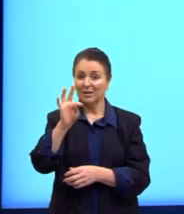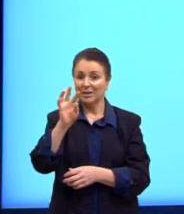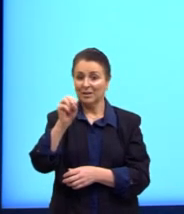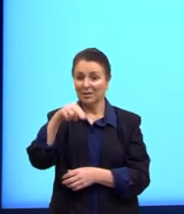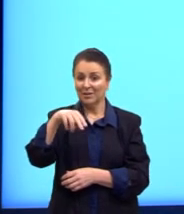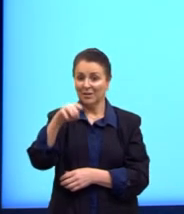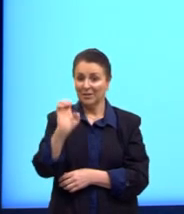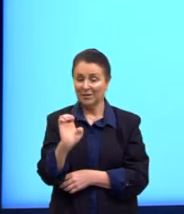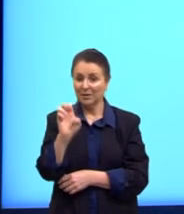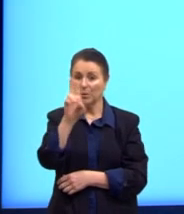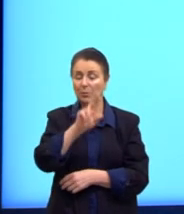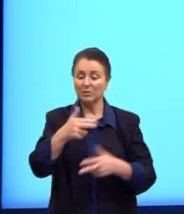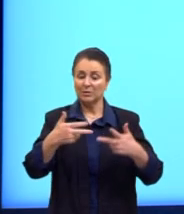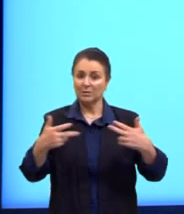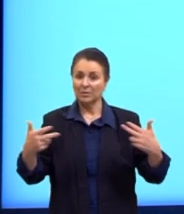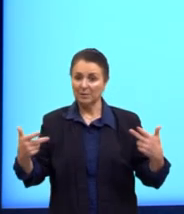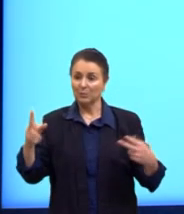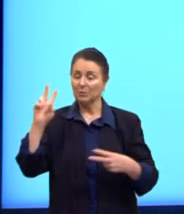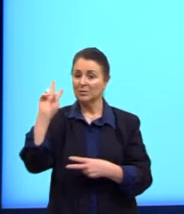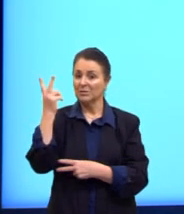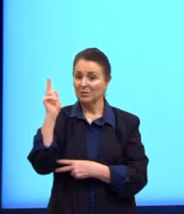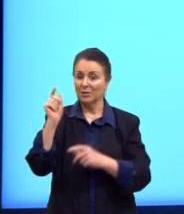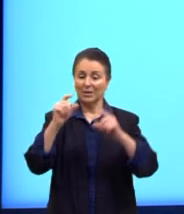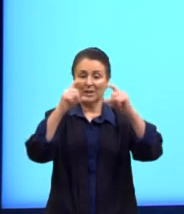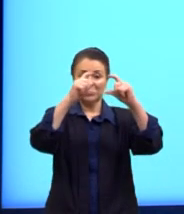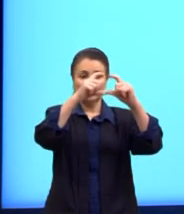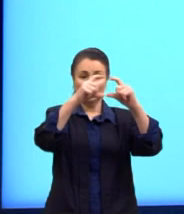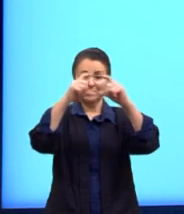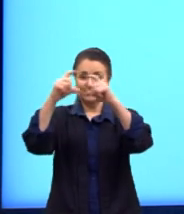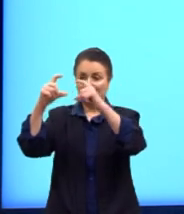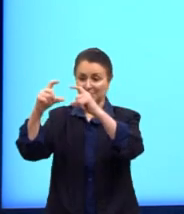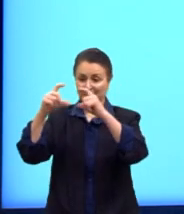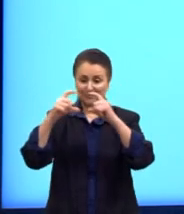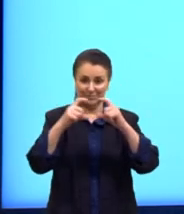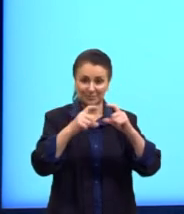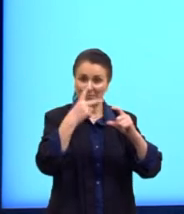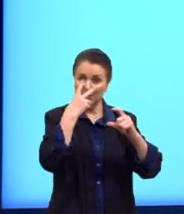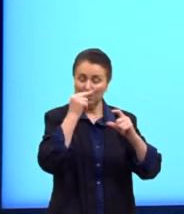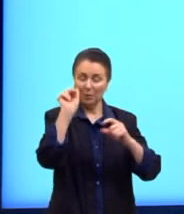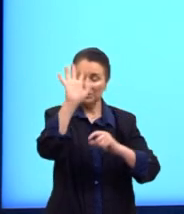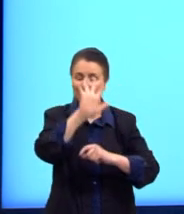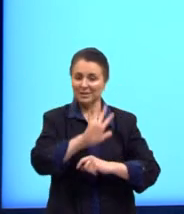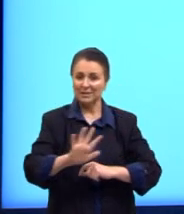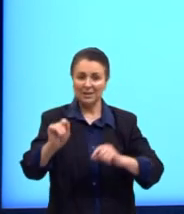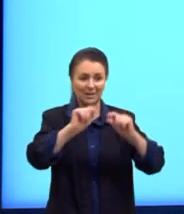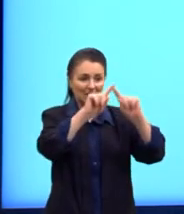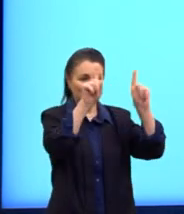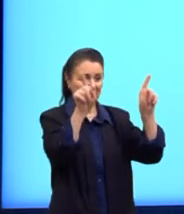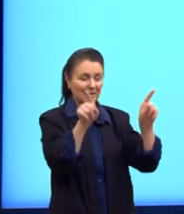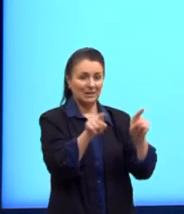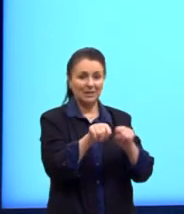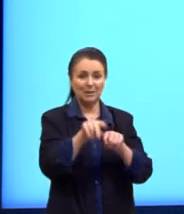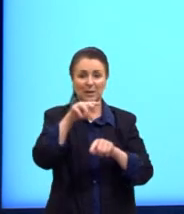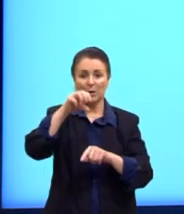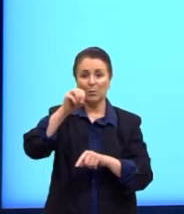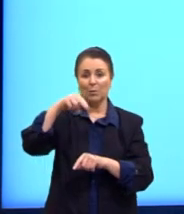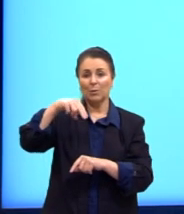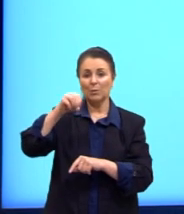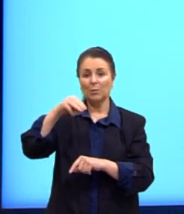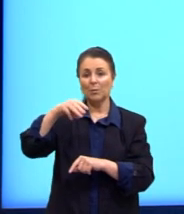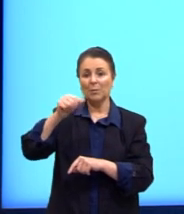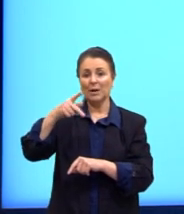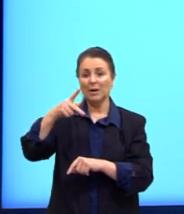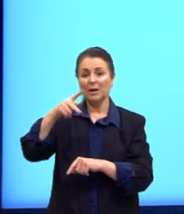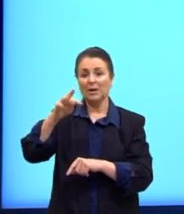se utiliza de elementos da história em quadrinhos como balões cenas e onomatopeias vamos olhar